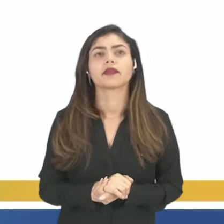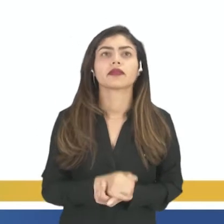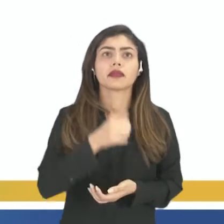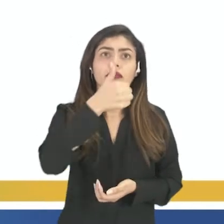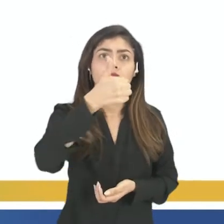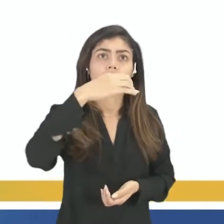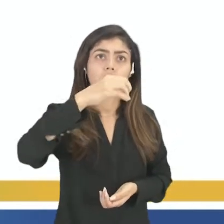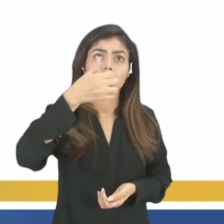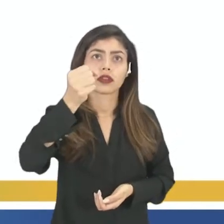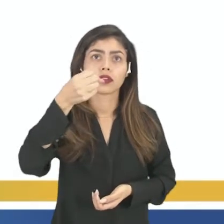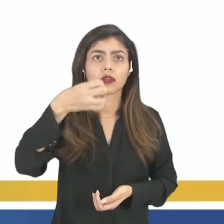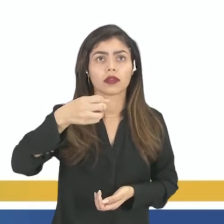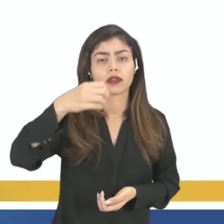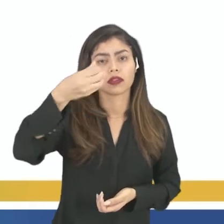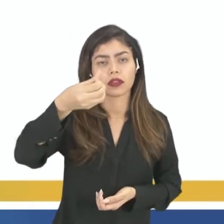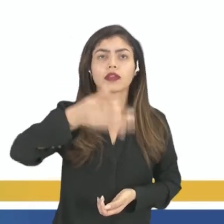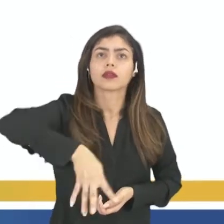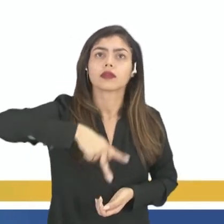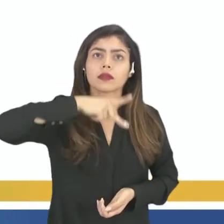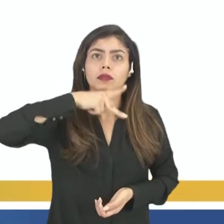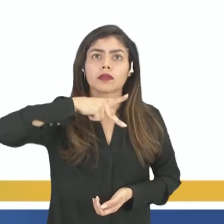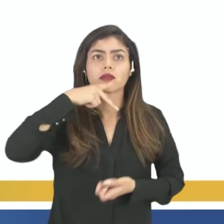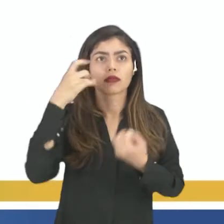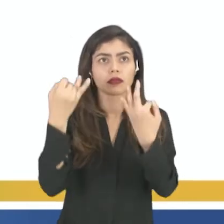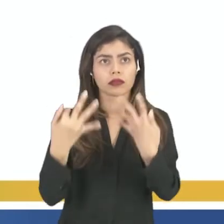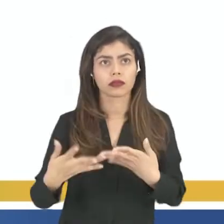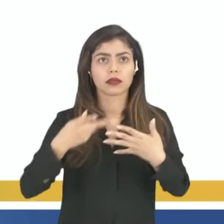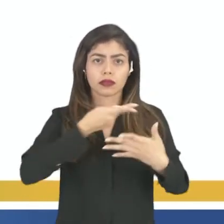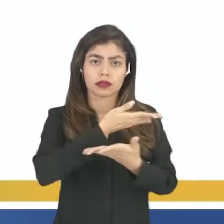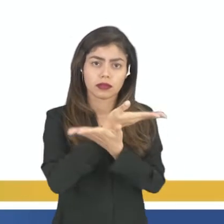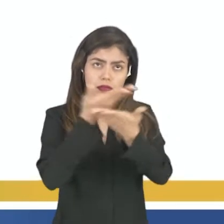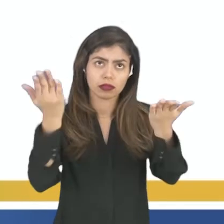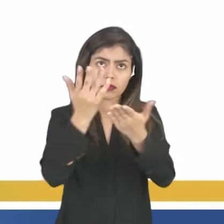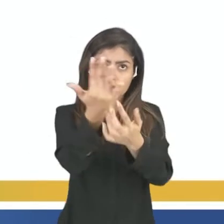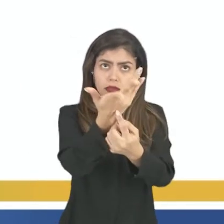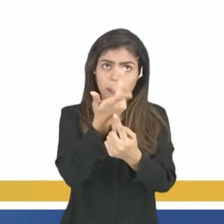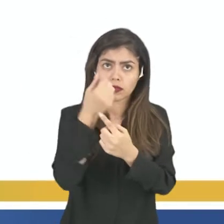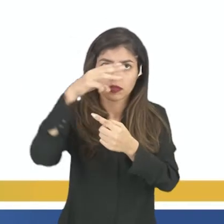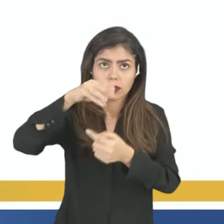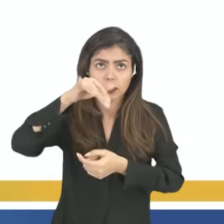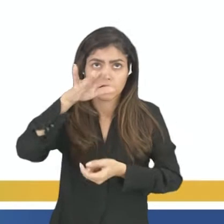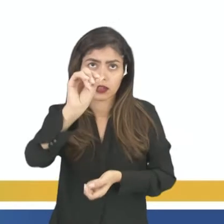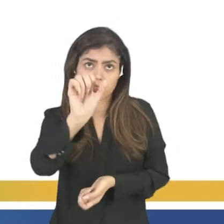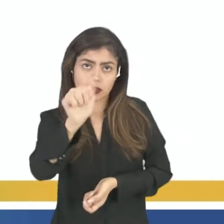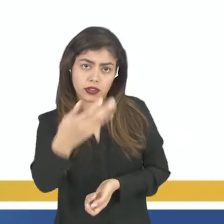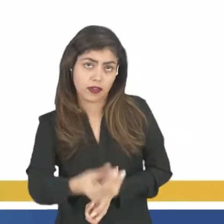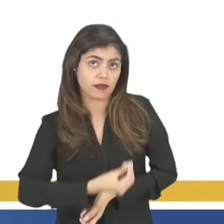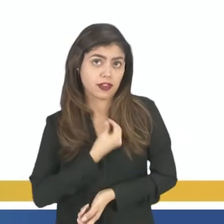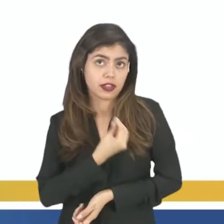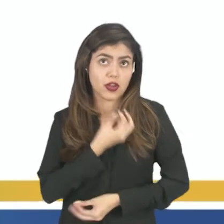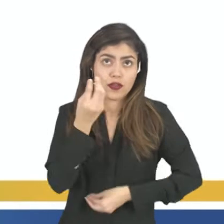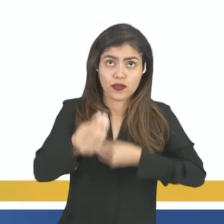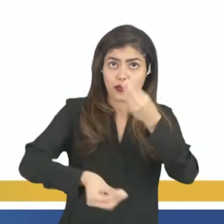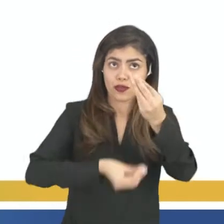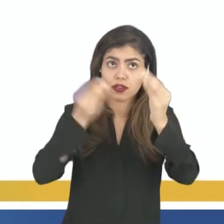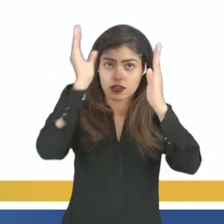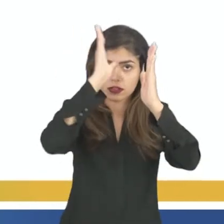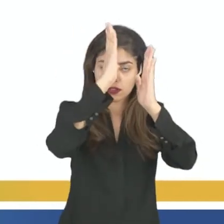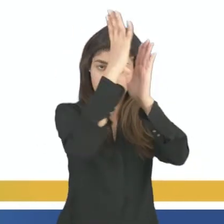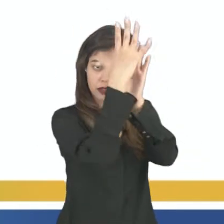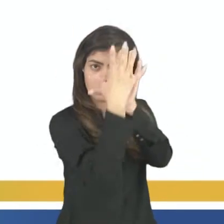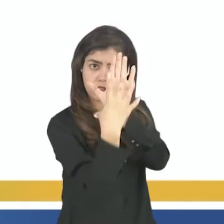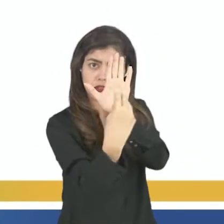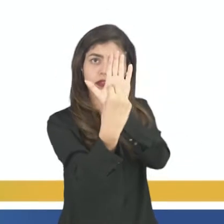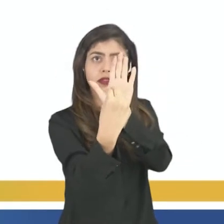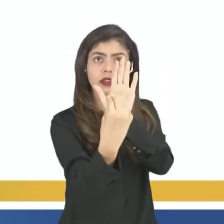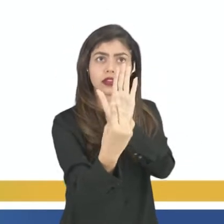1986, Platão dizia em seus discursos que a arte é uma mímese da vida, como a sombra de um reflexo.